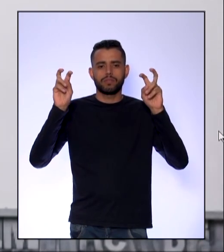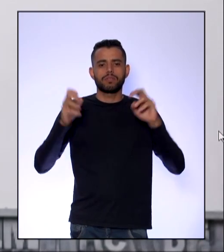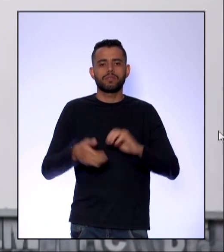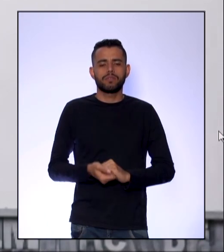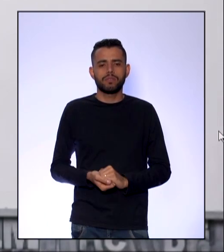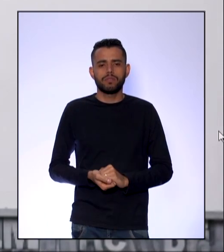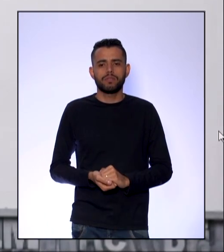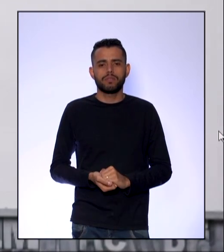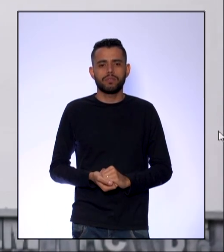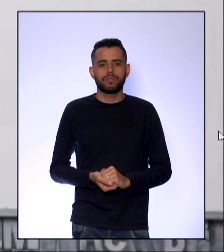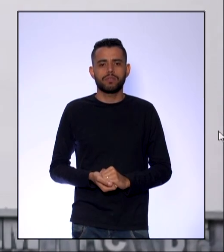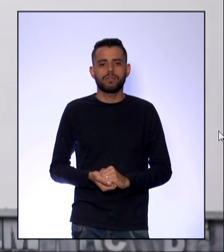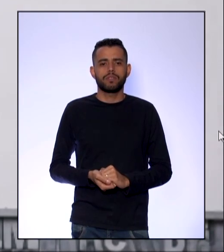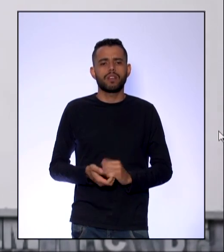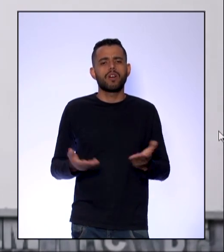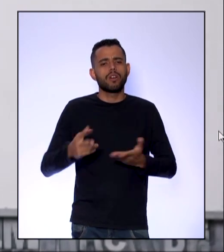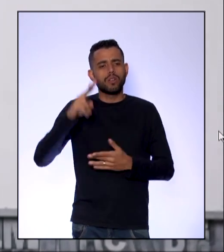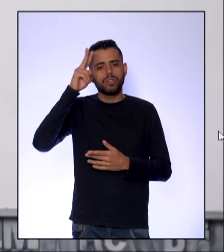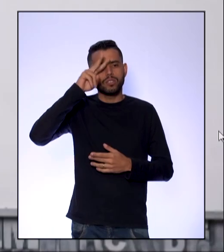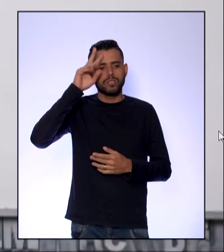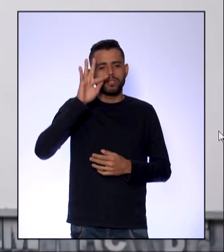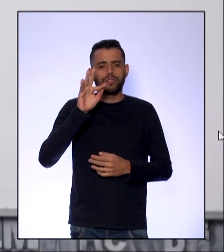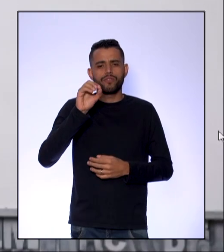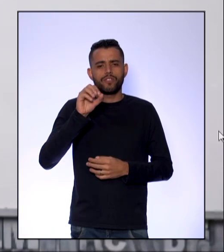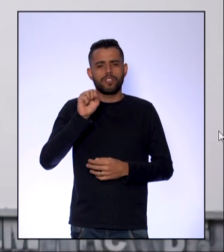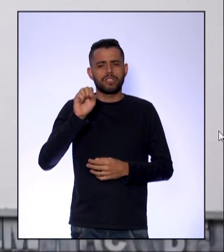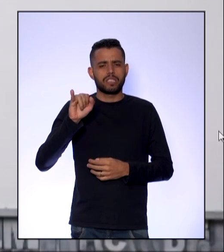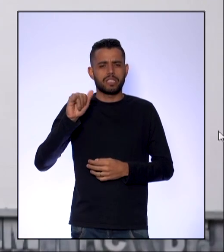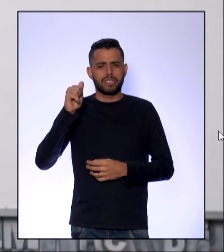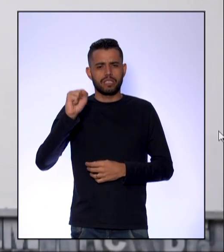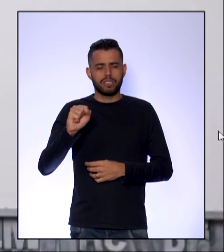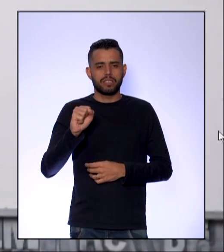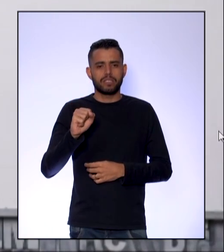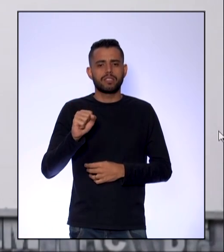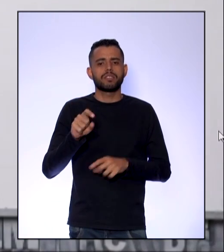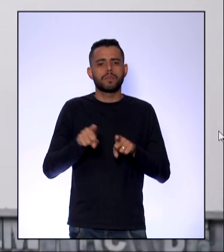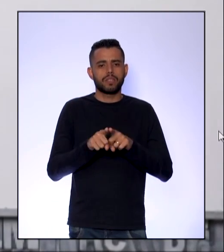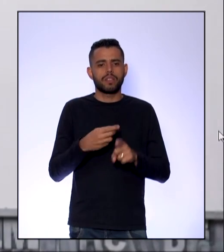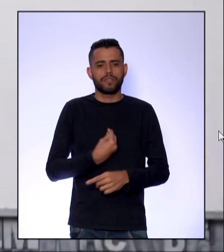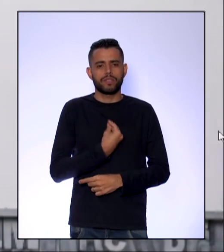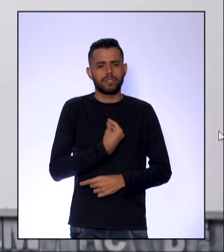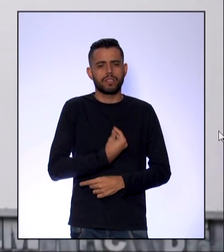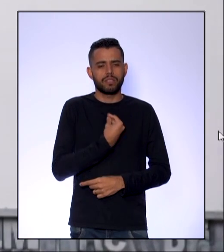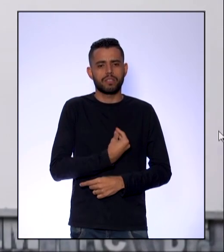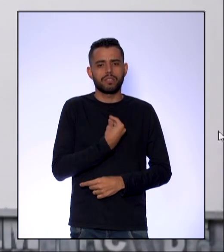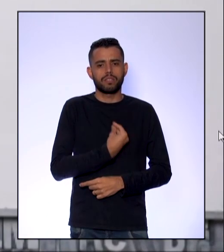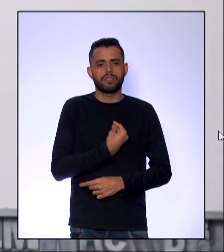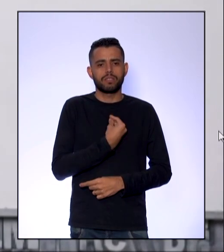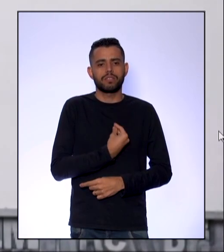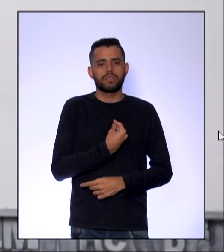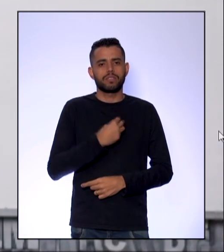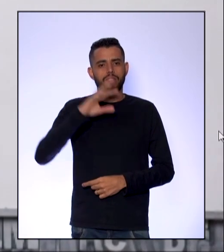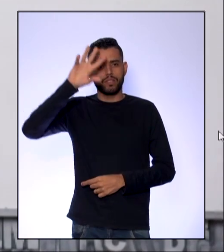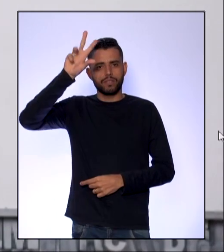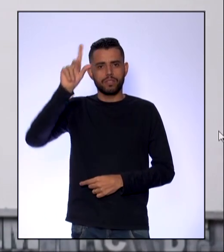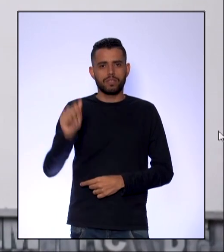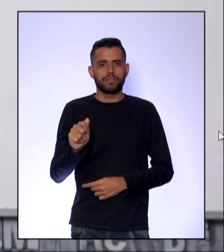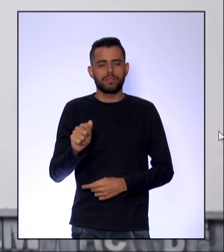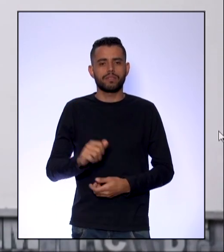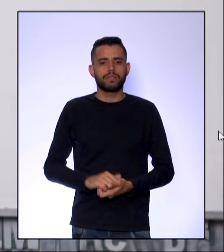a origem dos fósseis e a origem da vida saindo do continente africano.